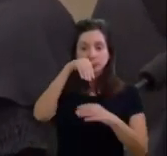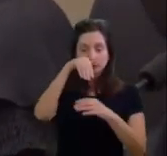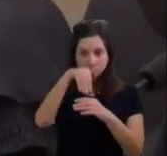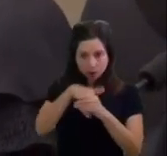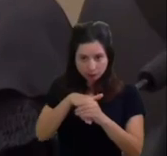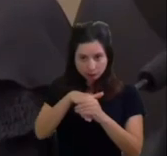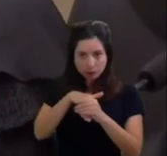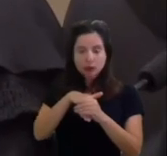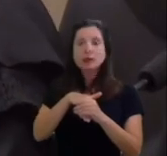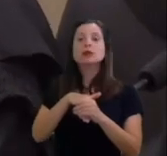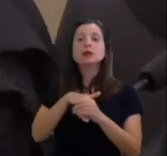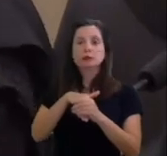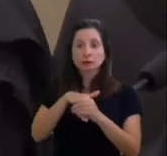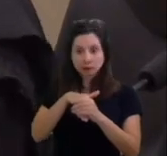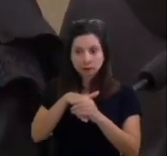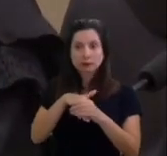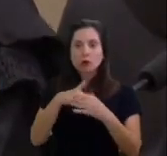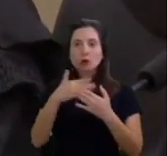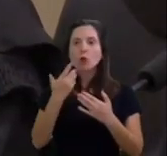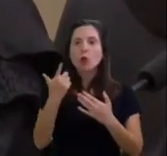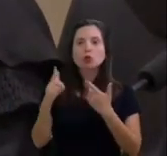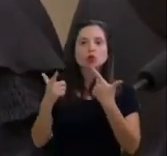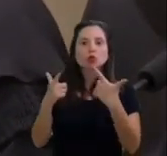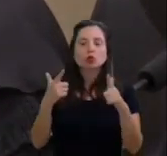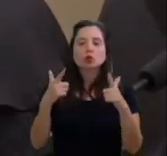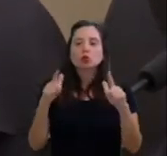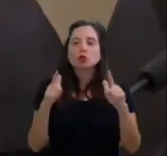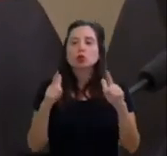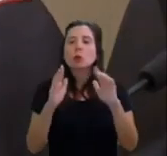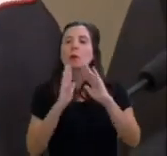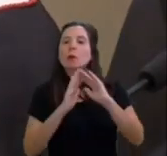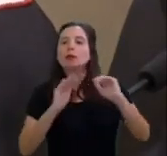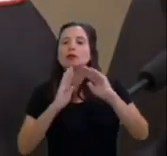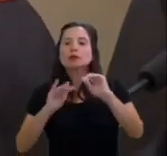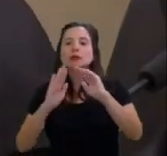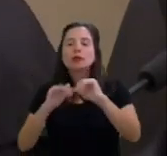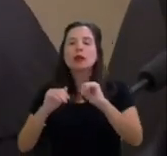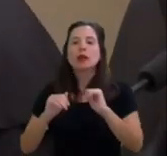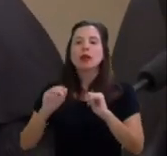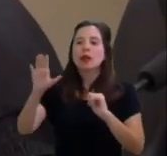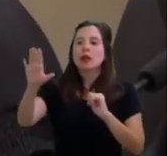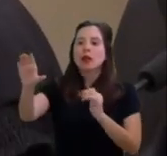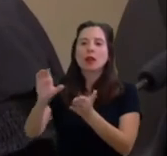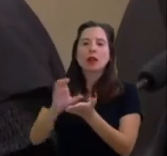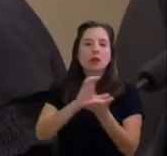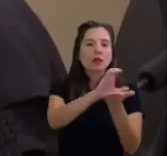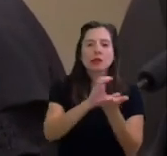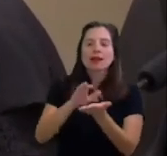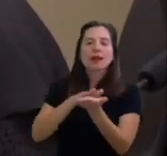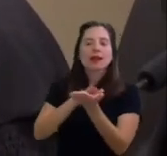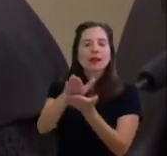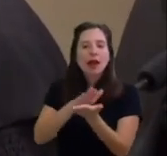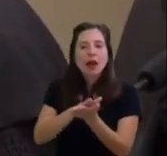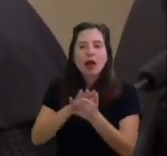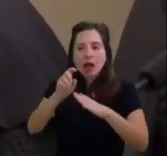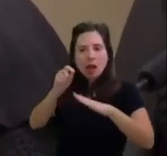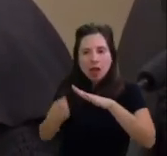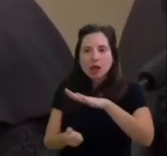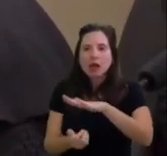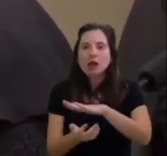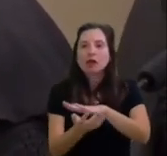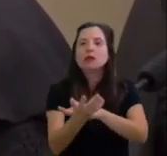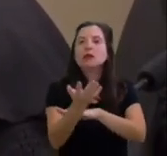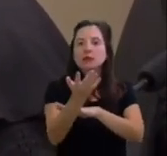com a devida vênia quanto às demais causas de pedir, quanto à arrecadação, gastos ilícitos, corrupção e quanto ao uso indevido dos